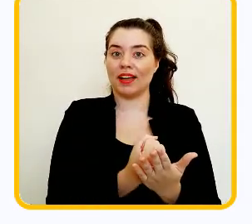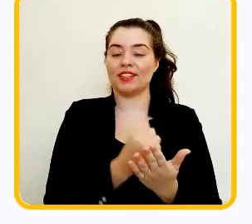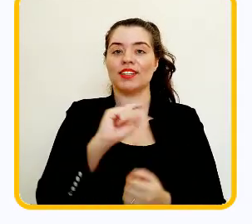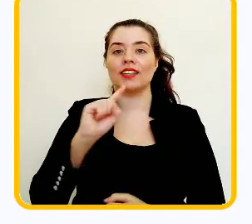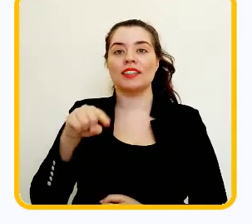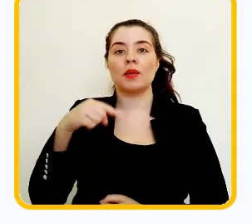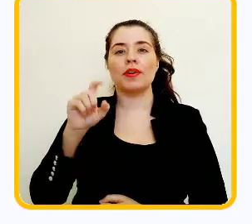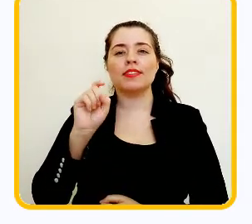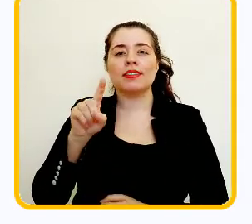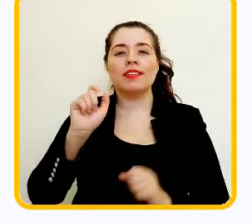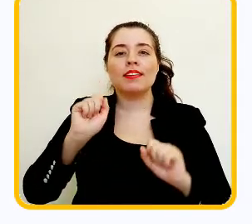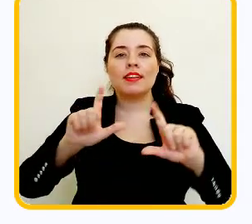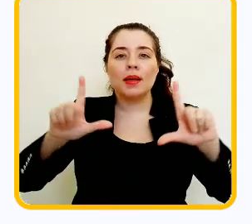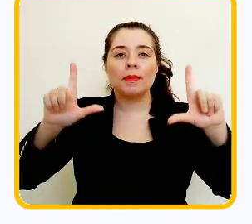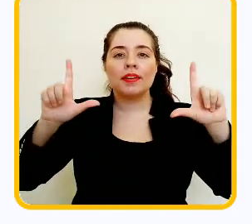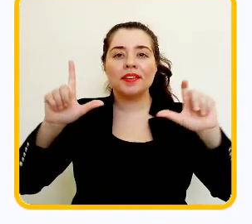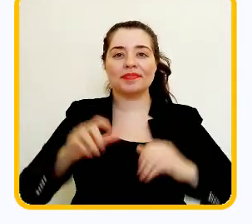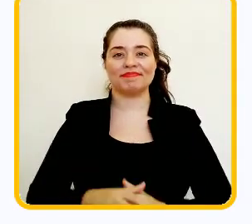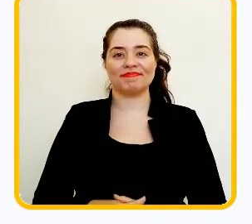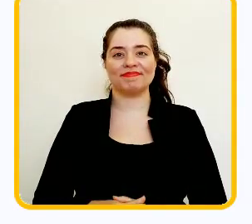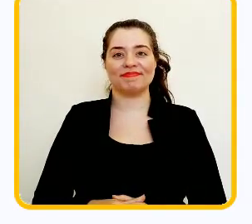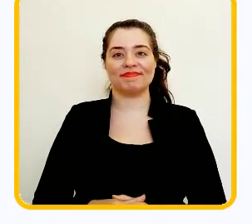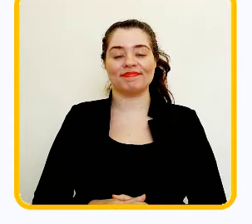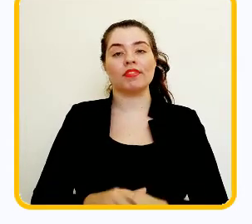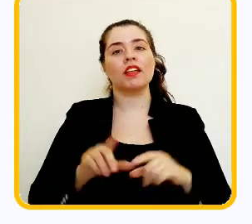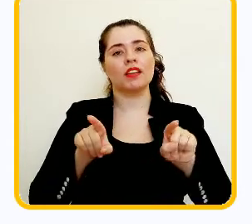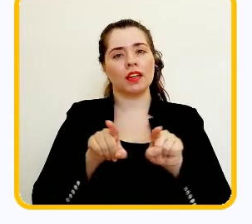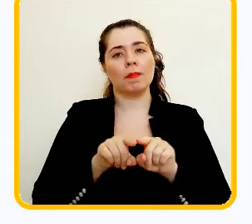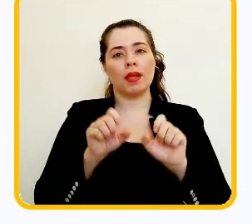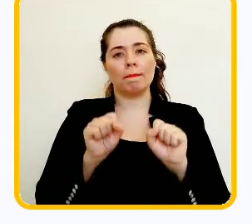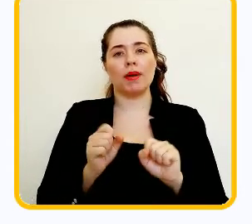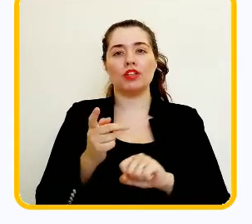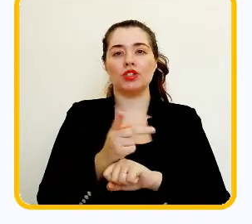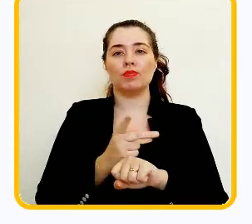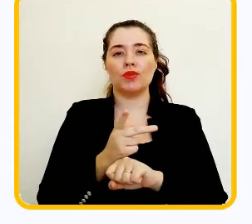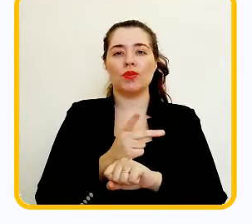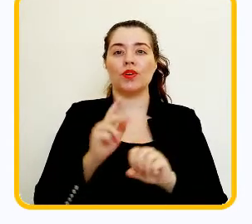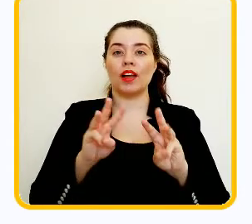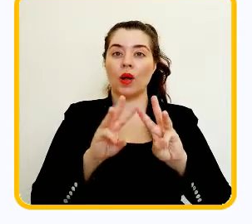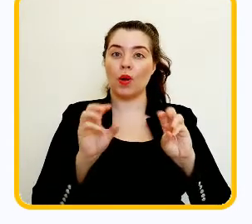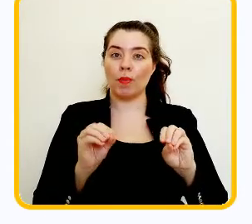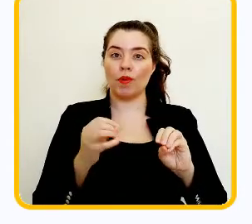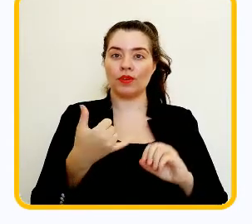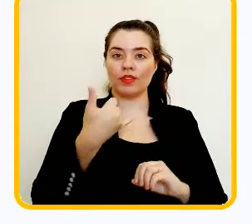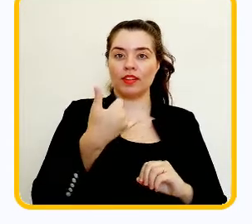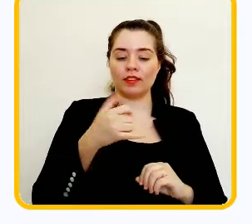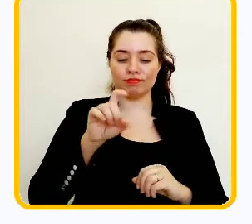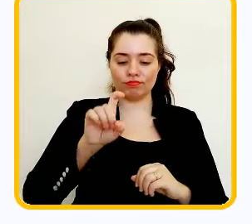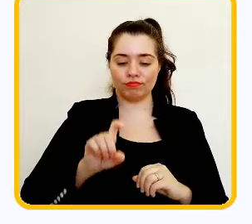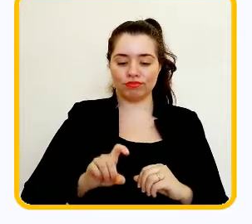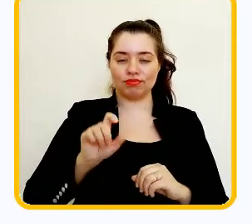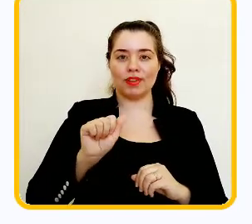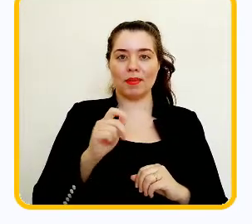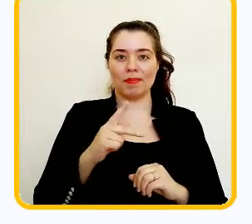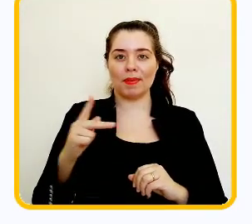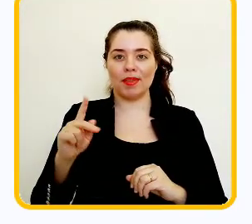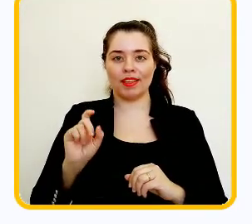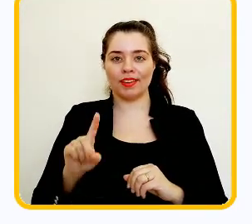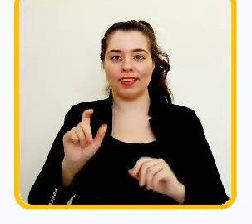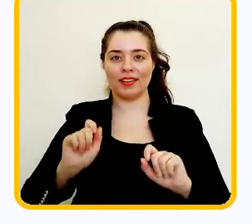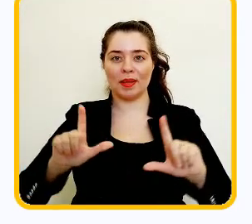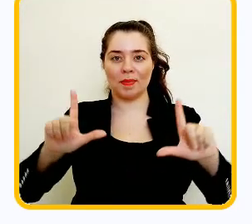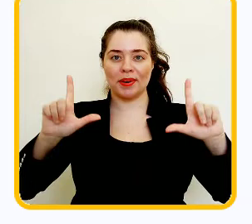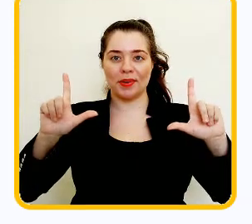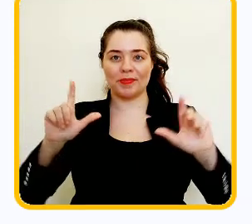Faça a instalação e em seguida clique em Abrir. Se preferir, procure o ícone do Moodle entre os seus